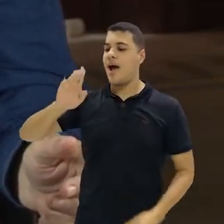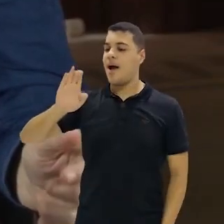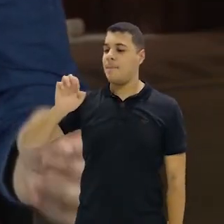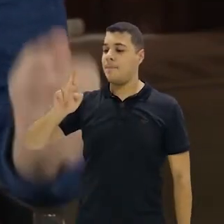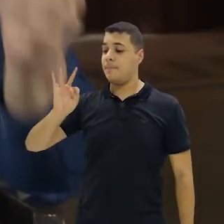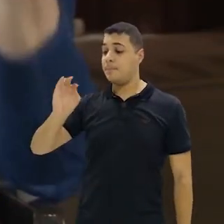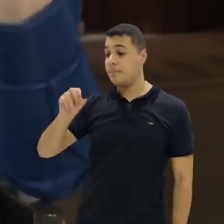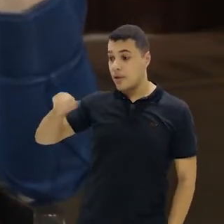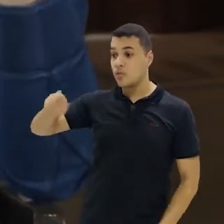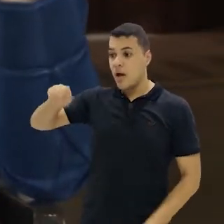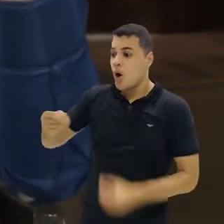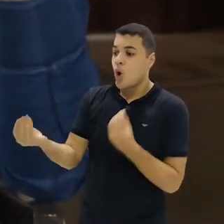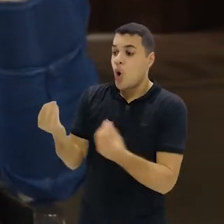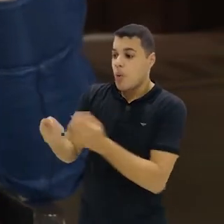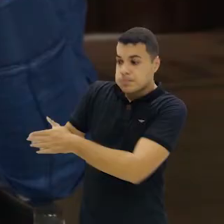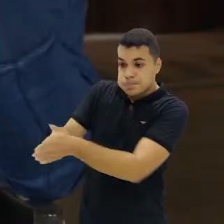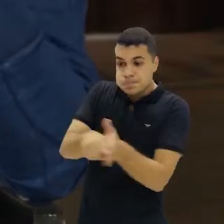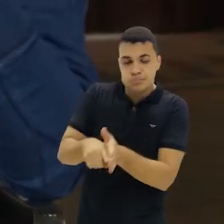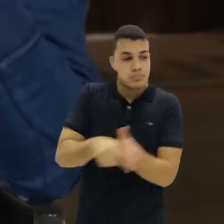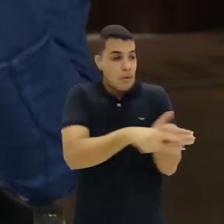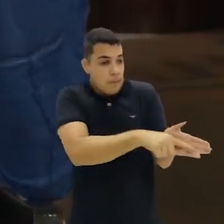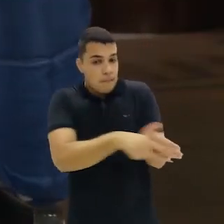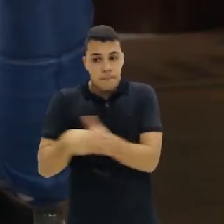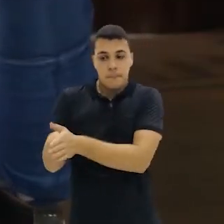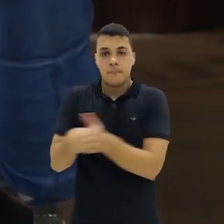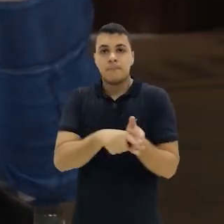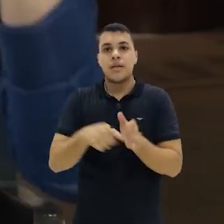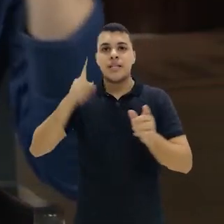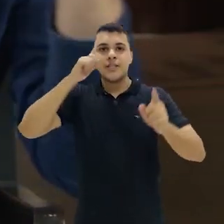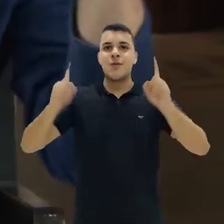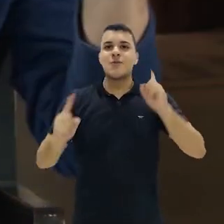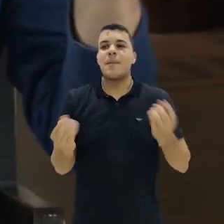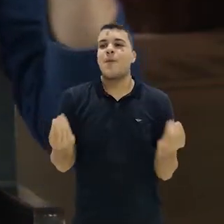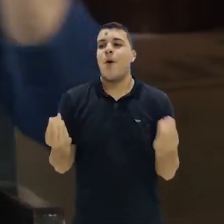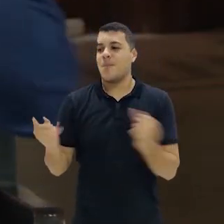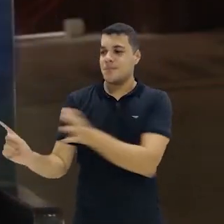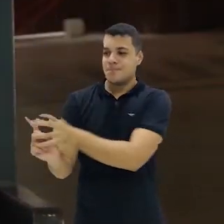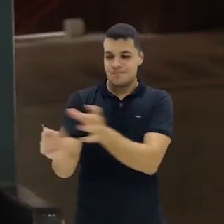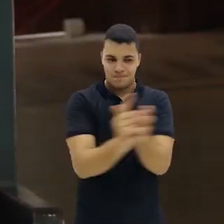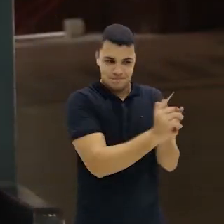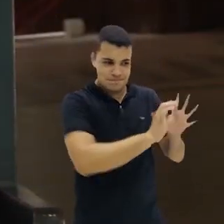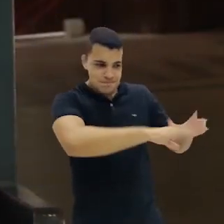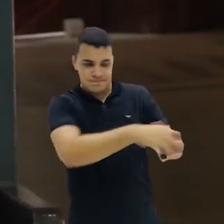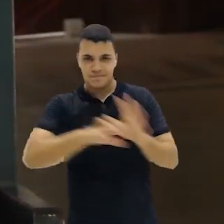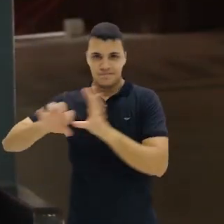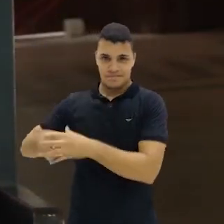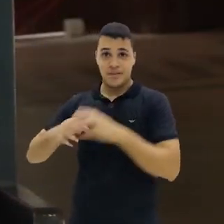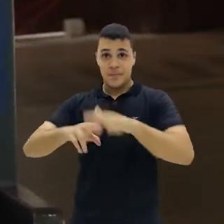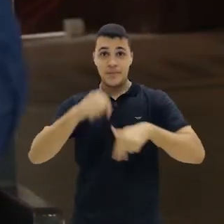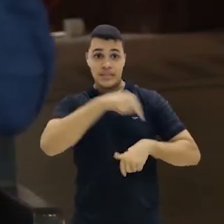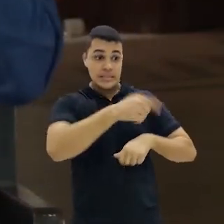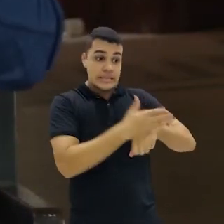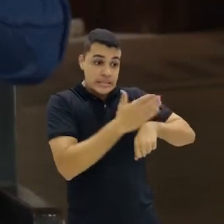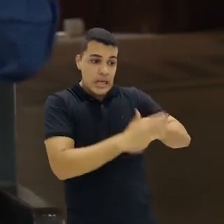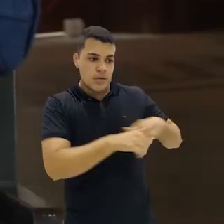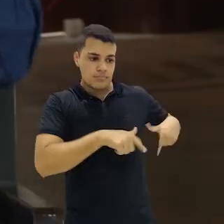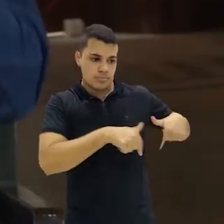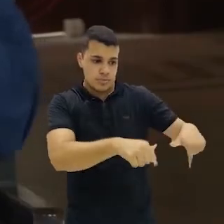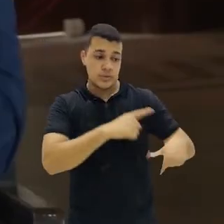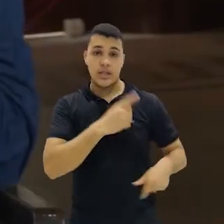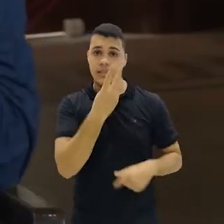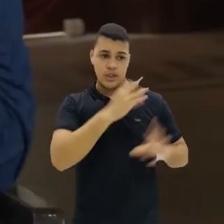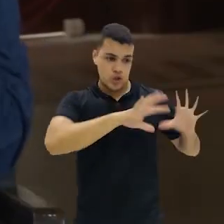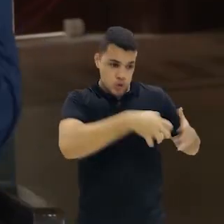Esses ensaios clínicos, eles são constituídos basicamente por 3 grupos. Tem um grupo que toma conta do dia a dia da pesquisa,